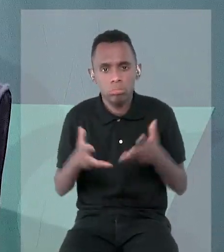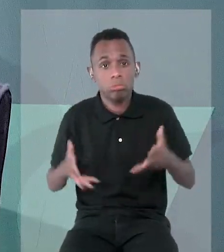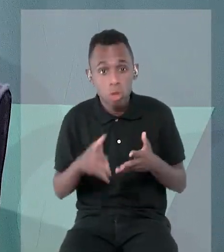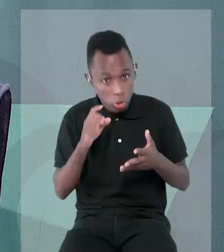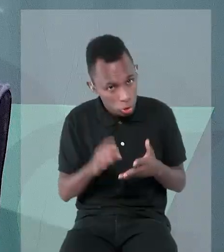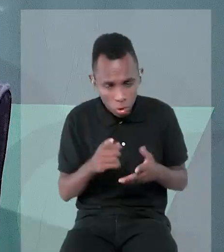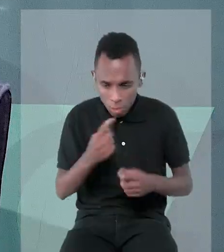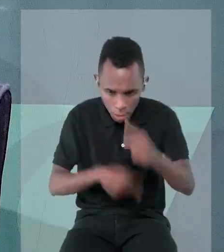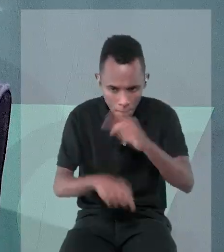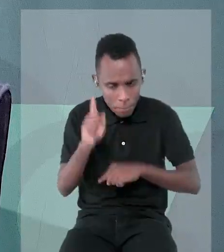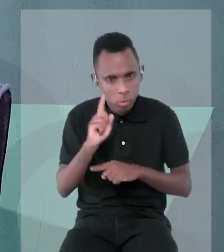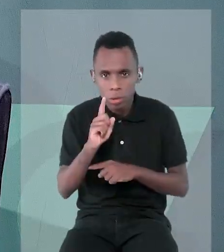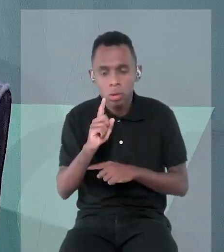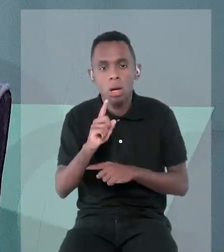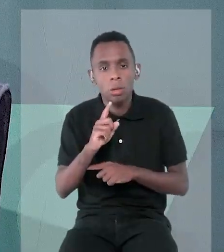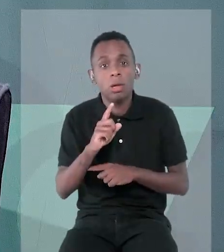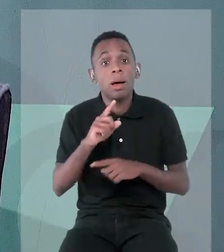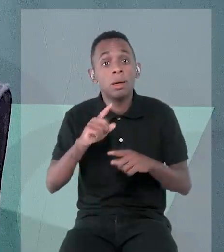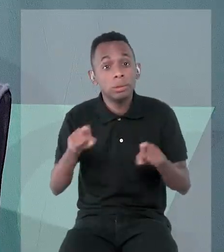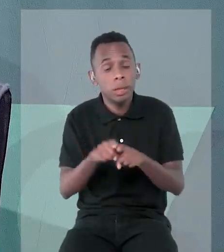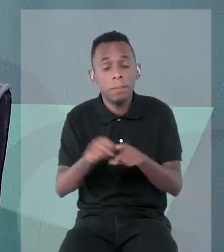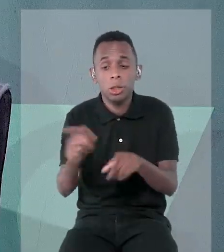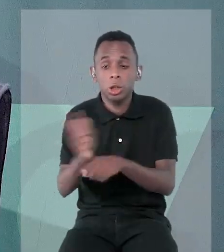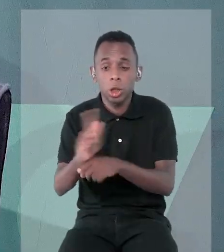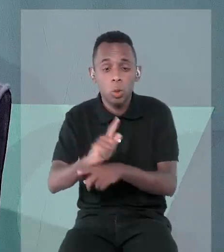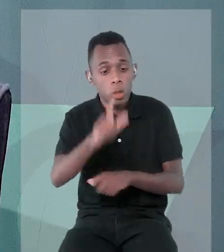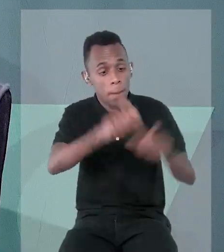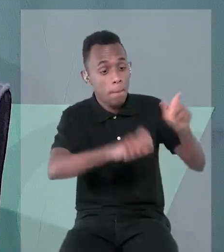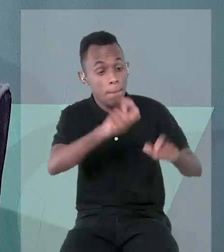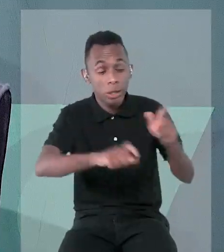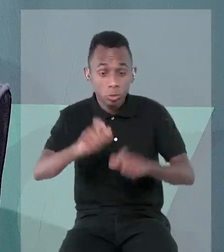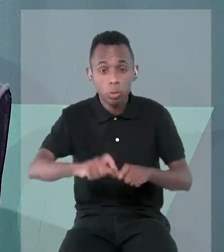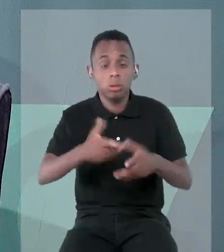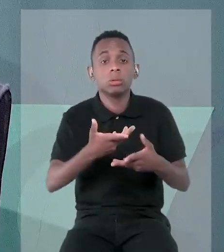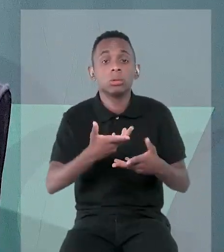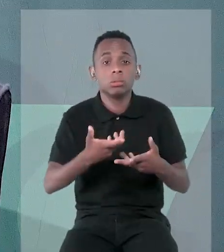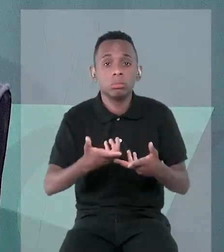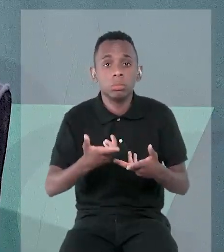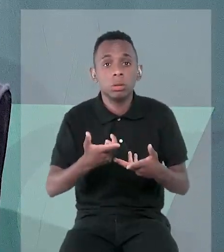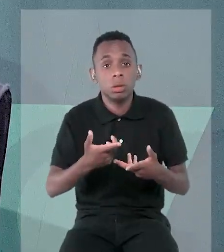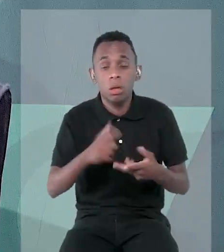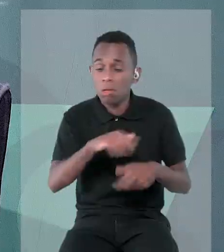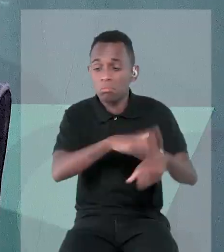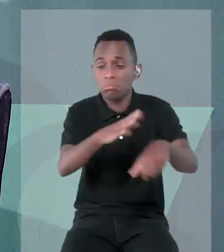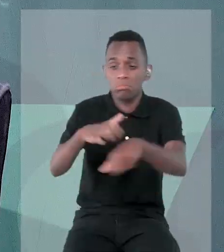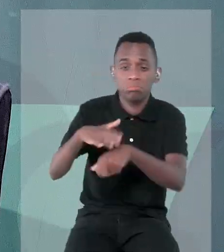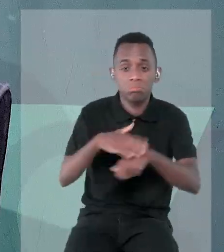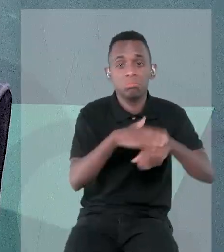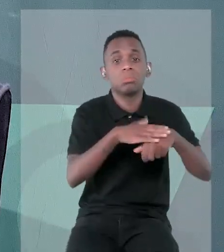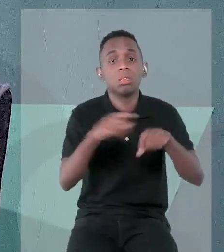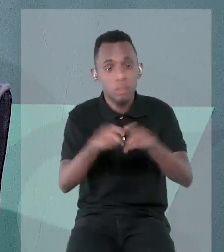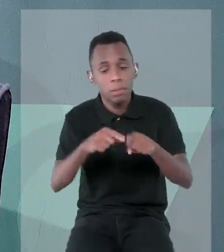a transição para a agrofloresta, mas nós vamos estar gerenciando pessoas que vão estar espontaneamente passando